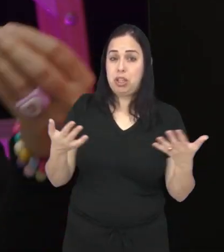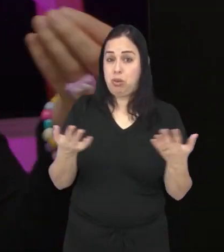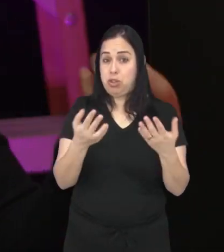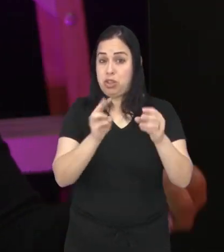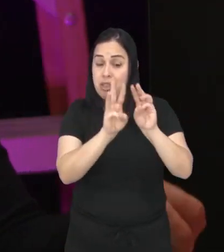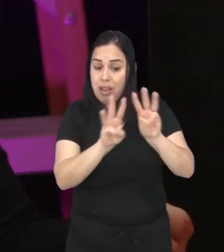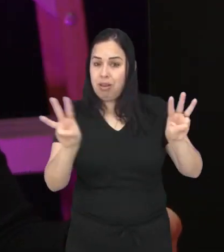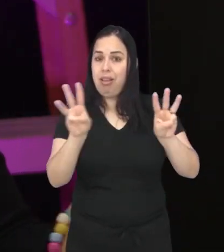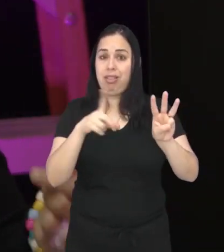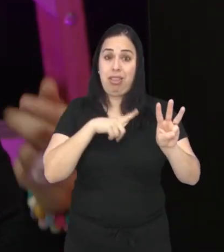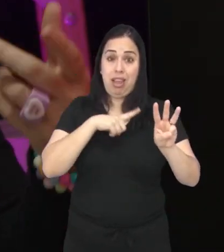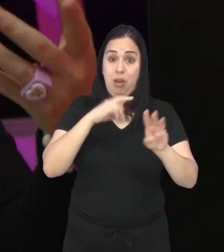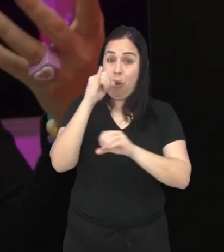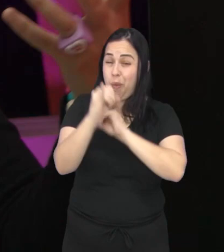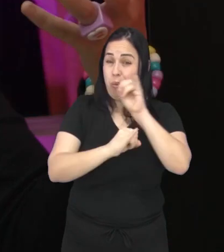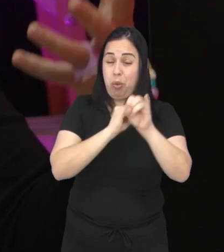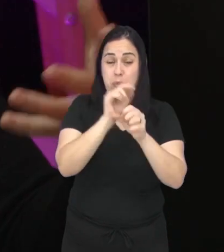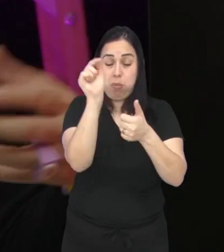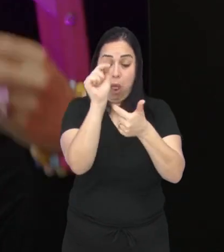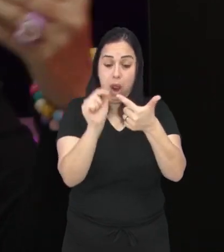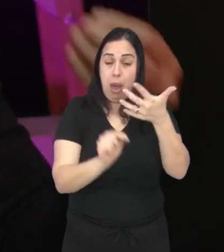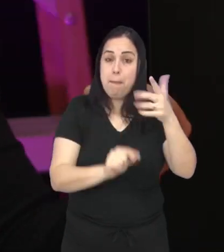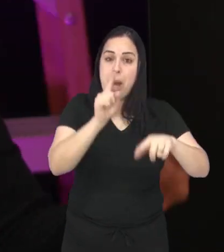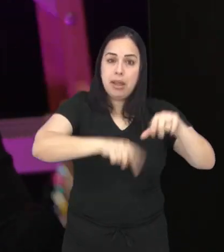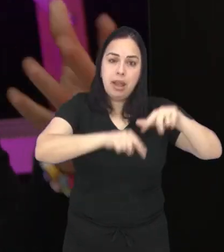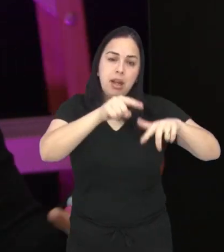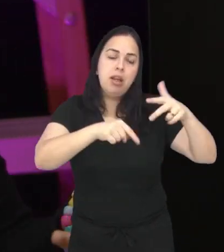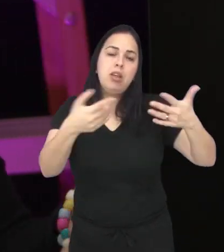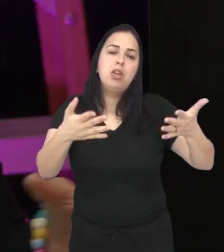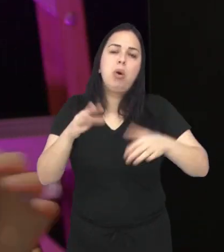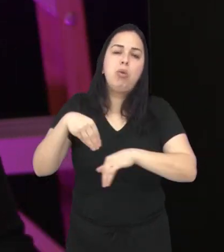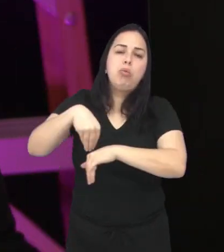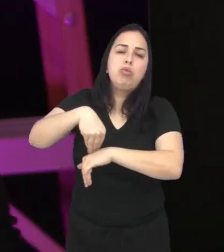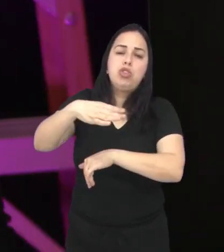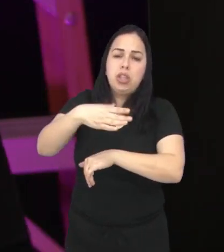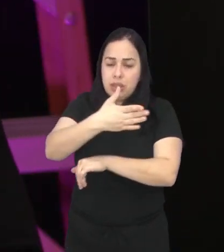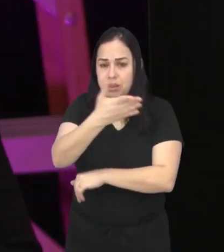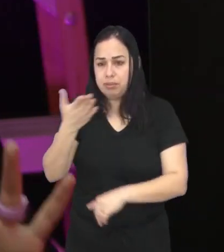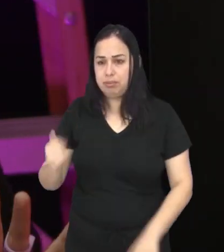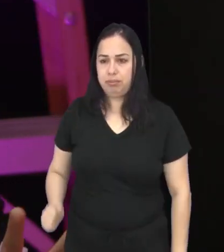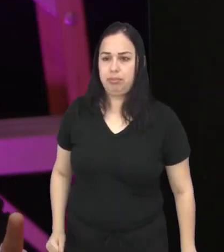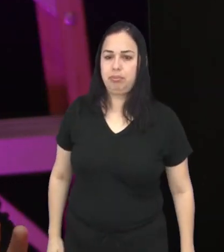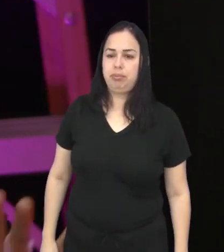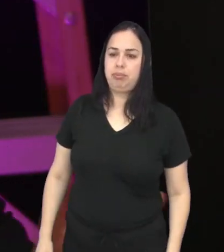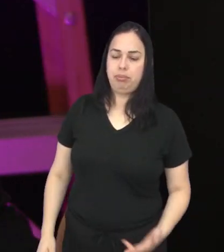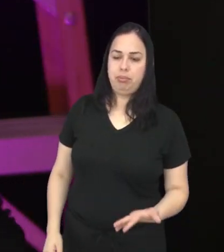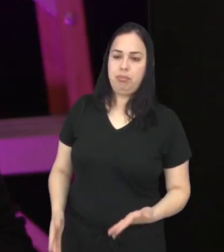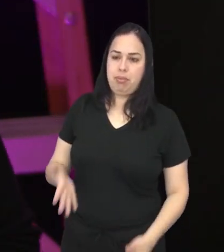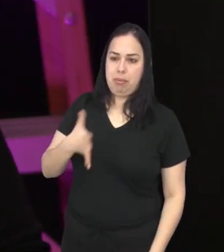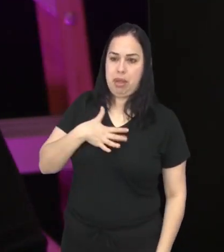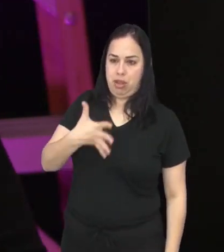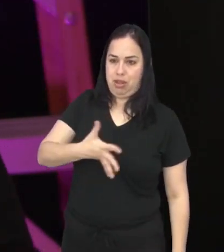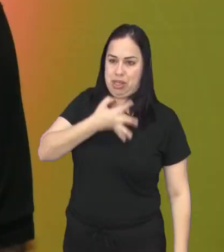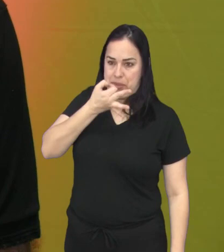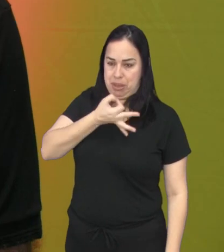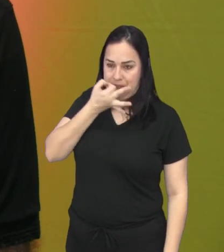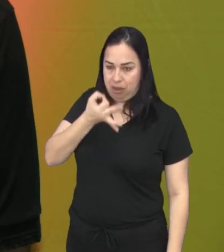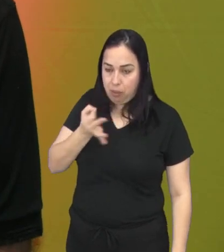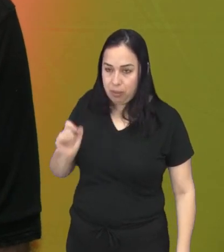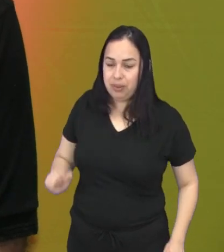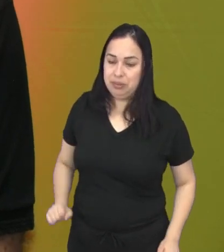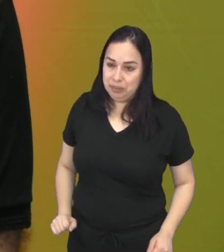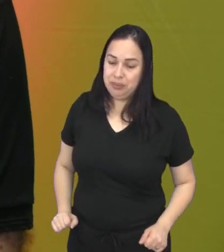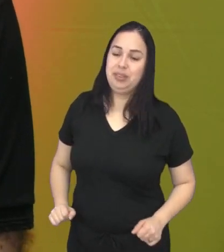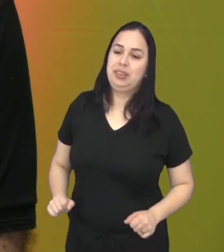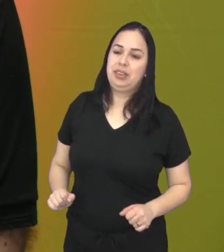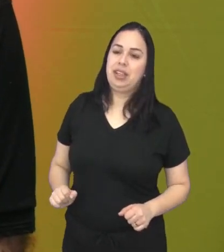muito conteúdo online, né? Hoje você mesmo também dá aulas. Conta pra gente quais dicas você deixa para essas pessoas que estão interessadas. Eu acho que o